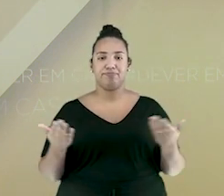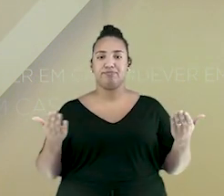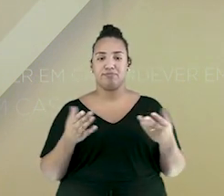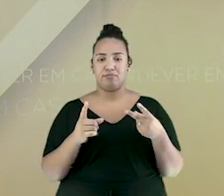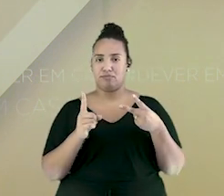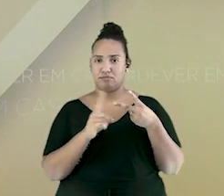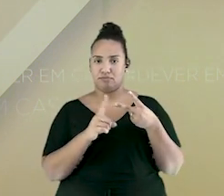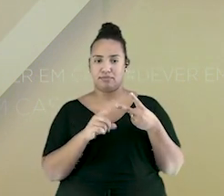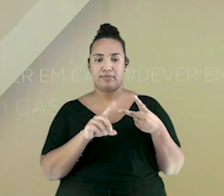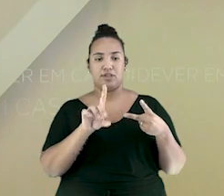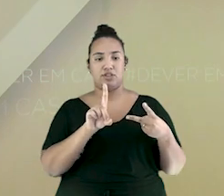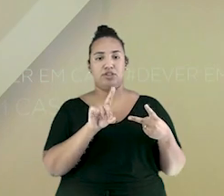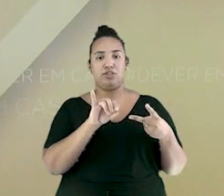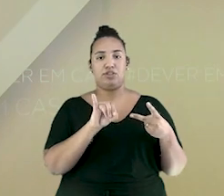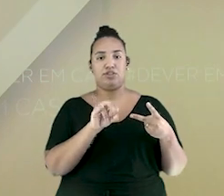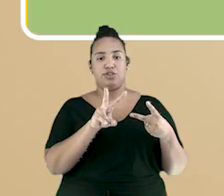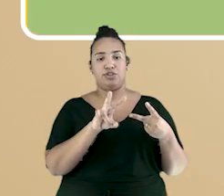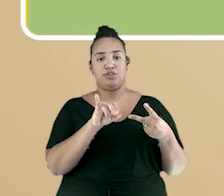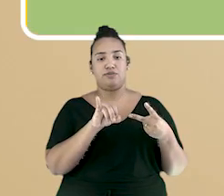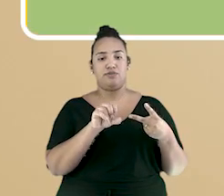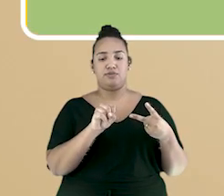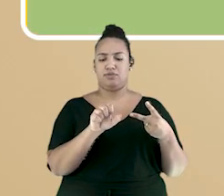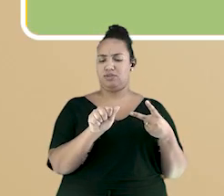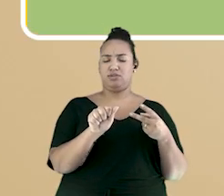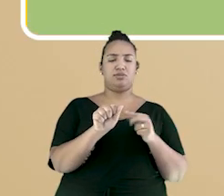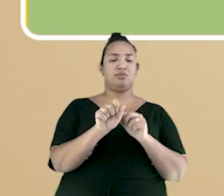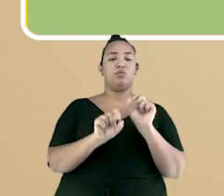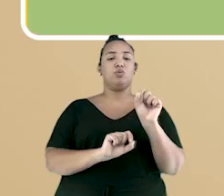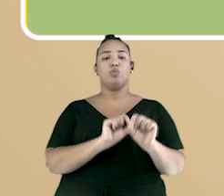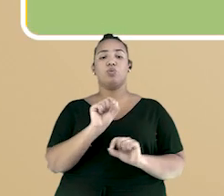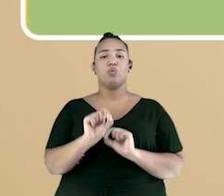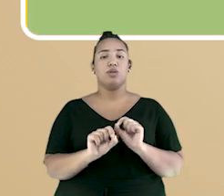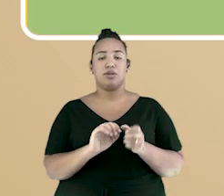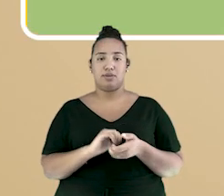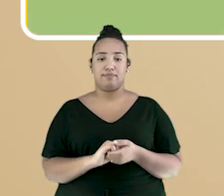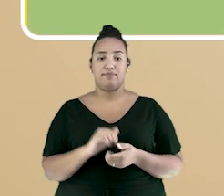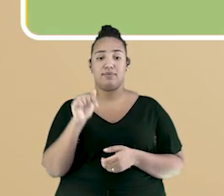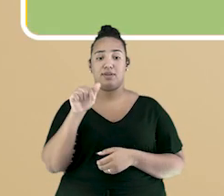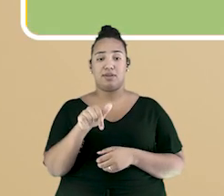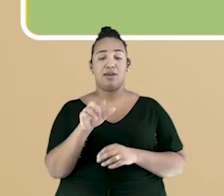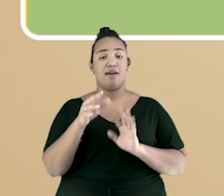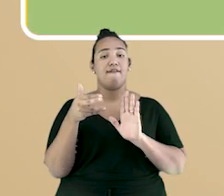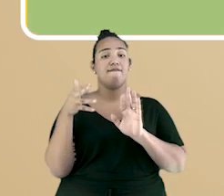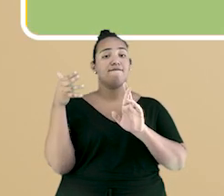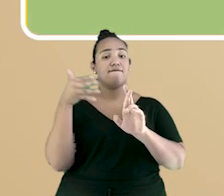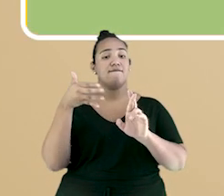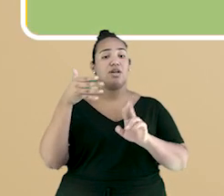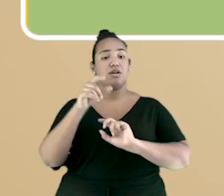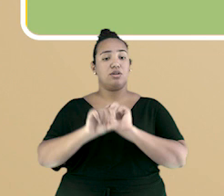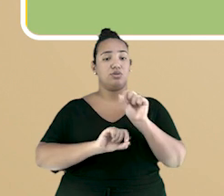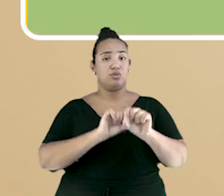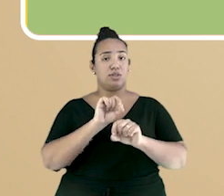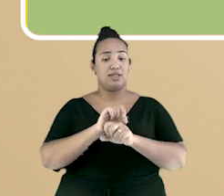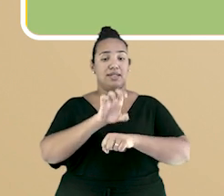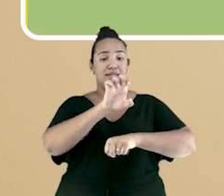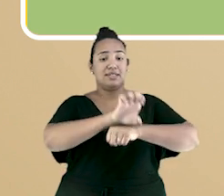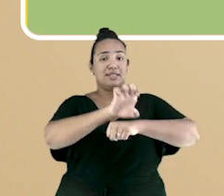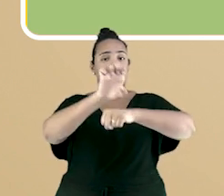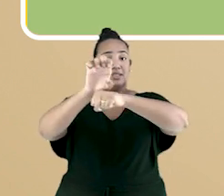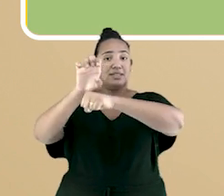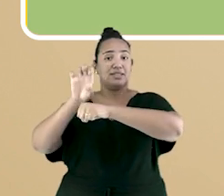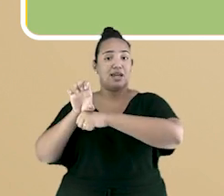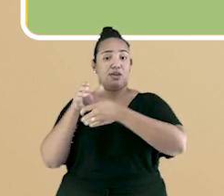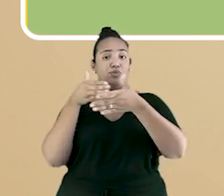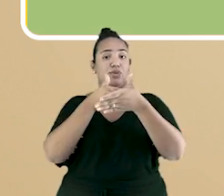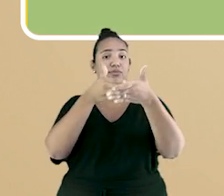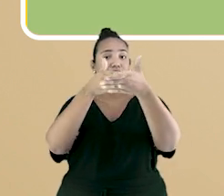divisa? Vocês sabem o que é? Divisa é um termo utilizado quando queremos nos referir ao território de